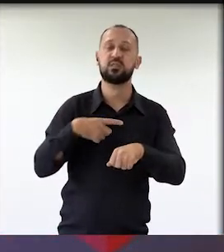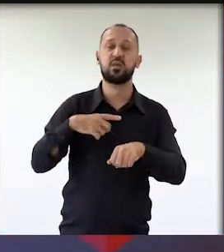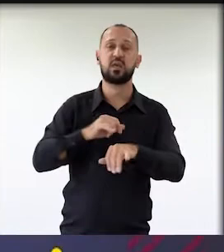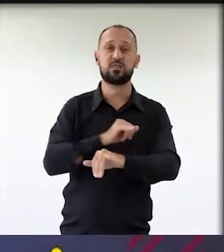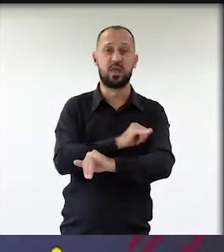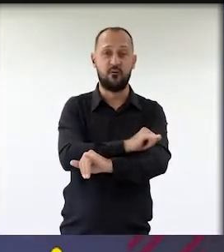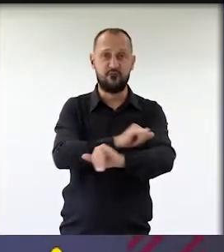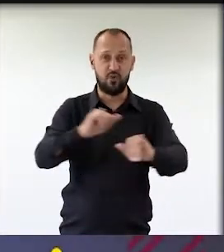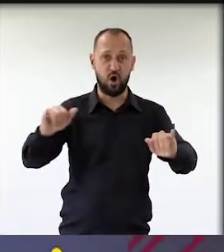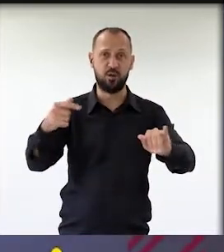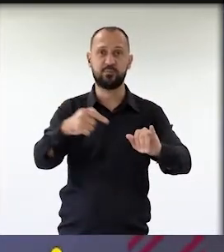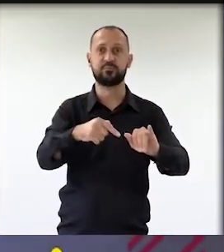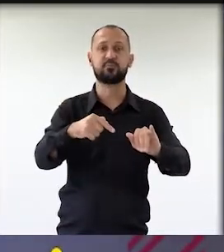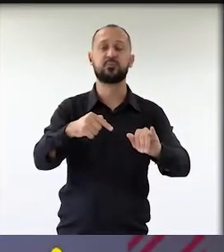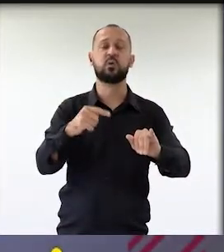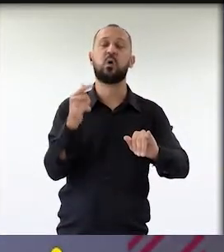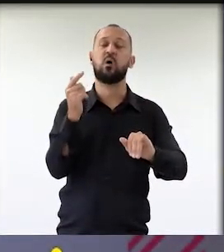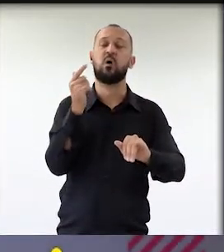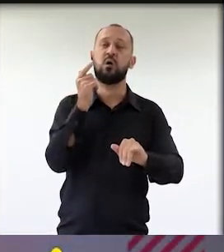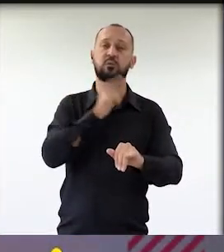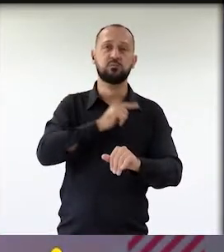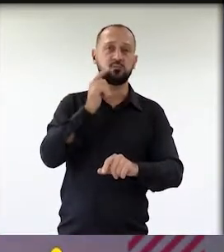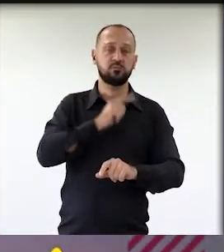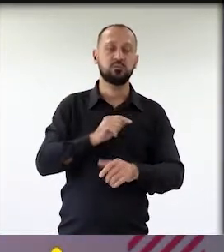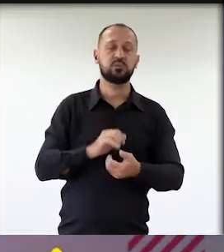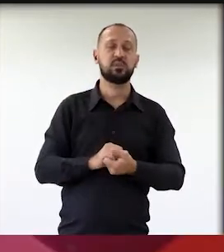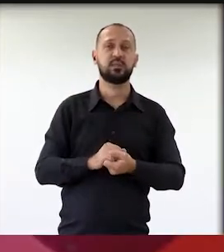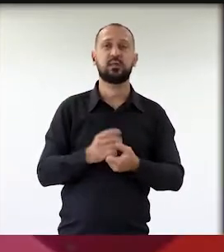precisa que essas informações cheguem